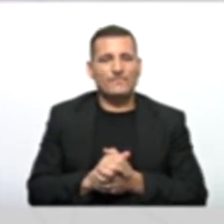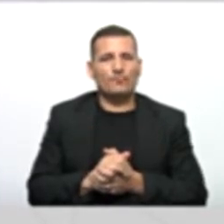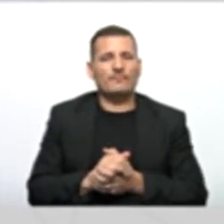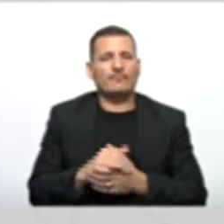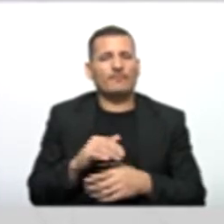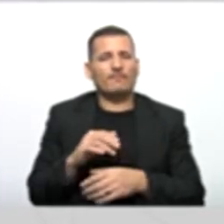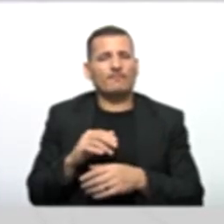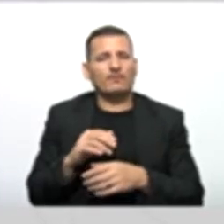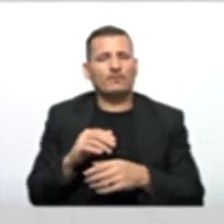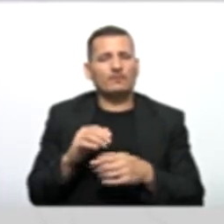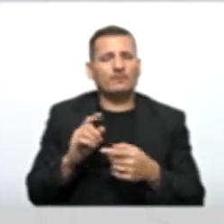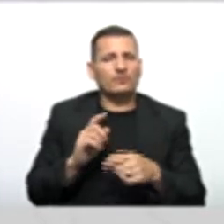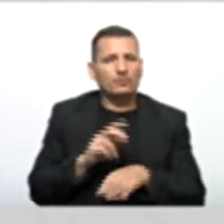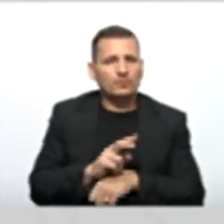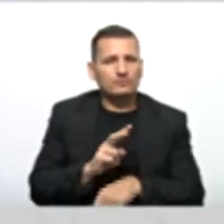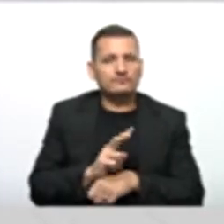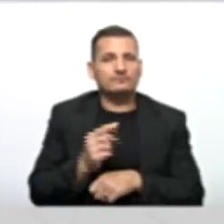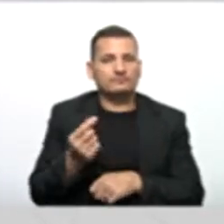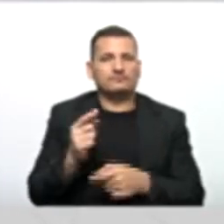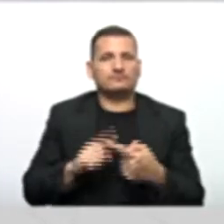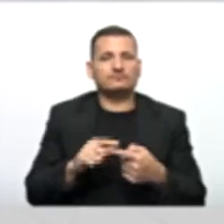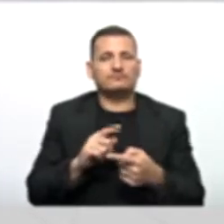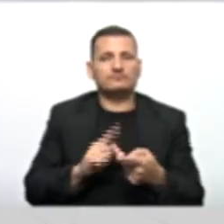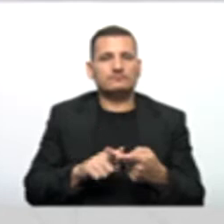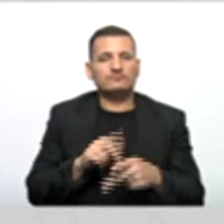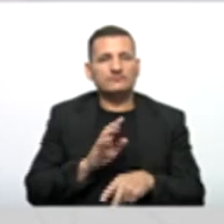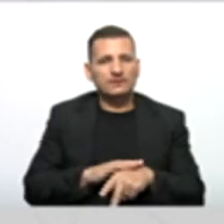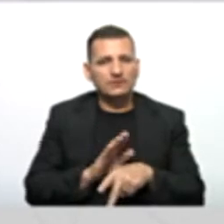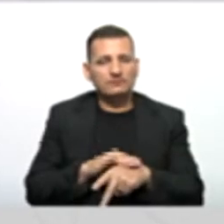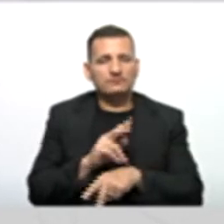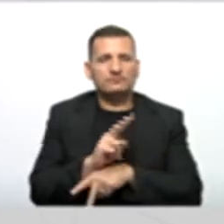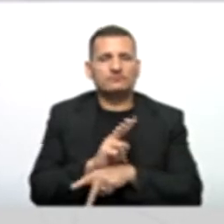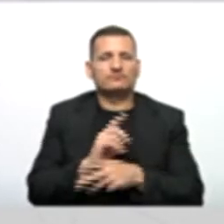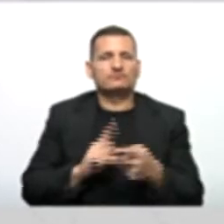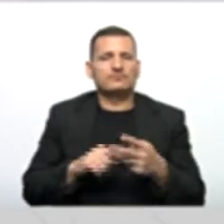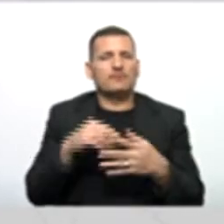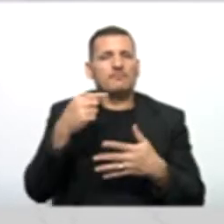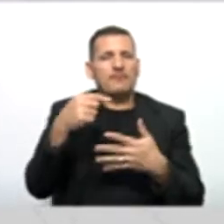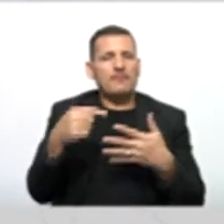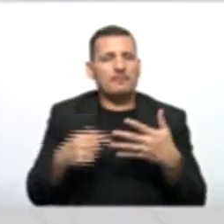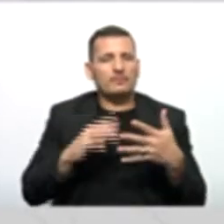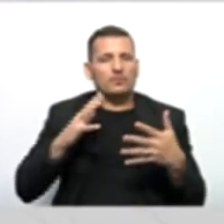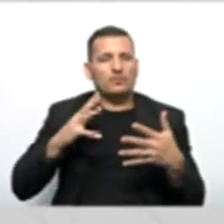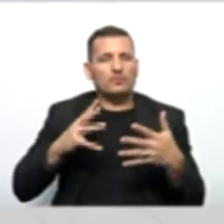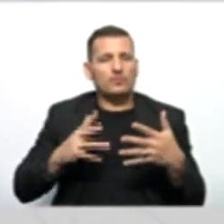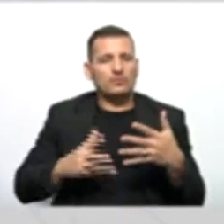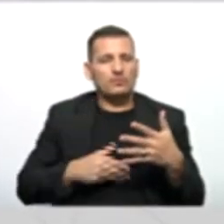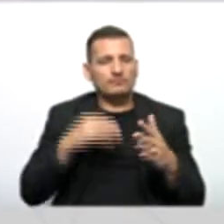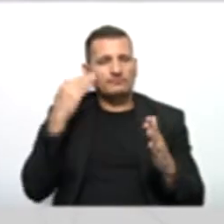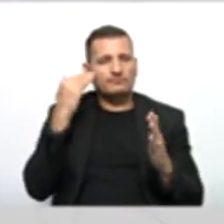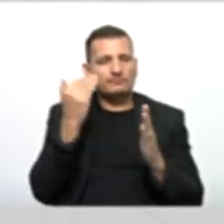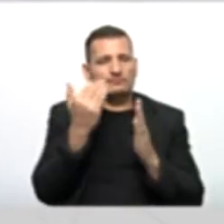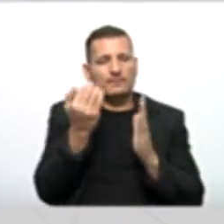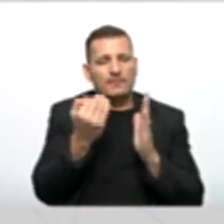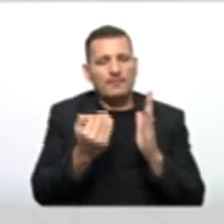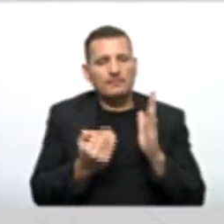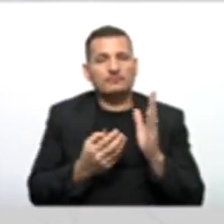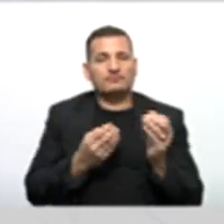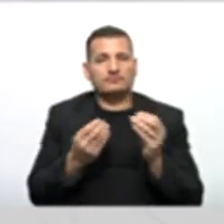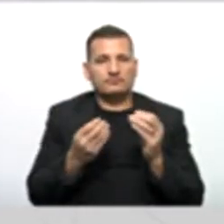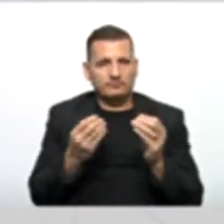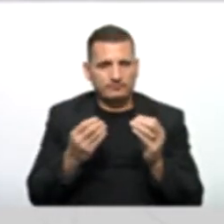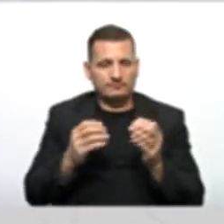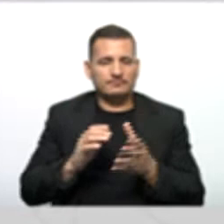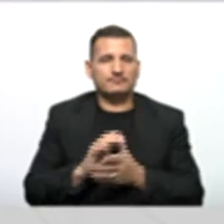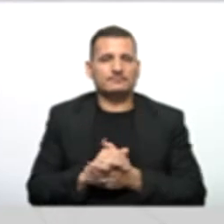cuidar de um custo, cuidar do tempo, como que a gente vai dar conta para executar todas essas atividades com tanta coisa acontecendo ao